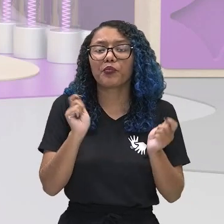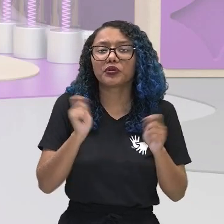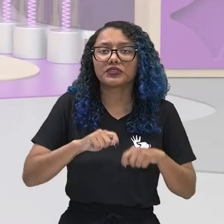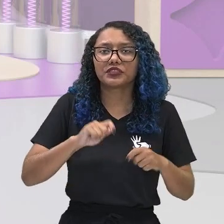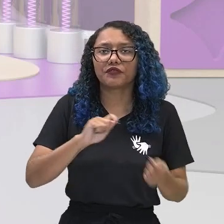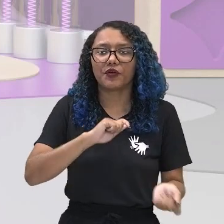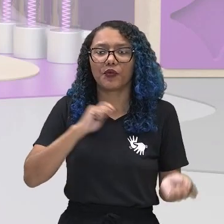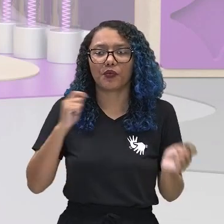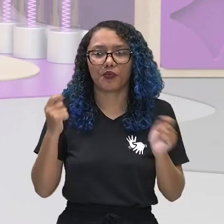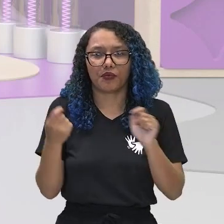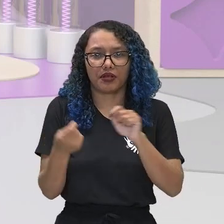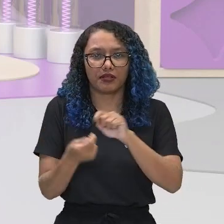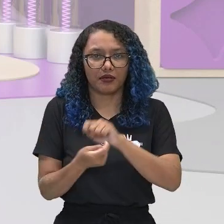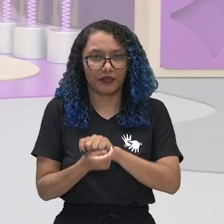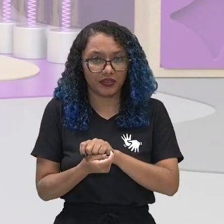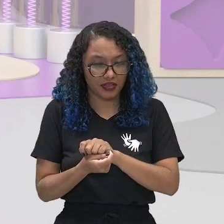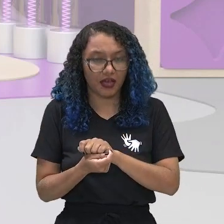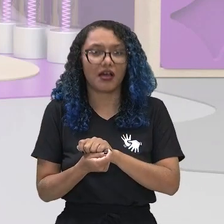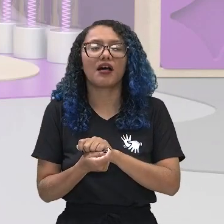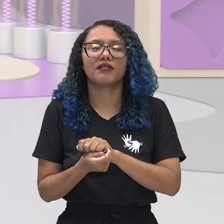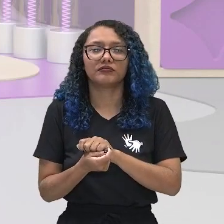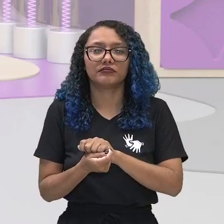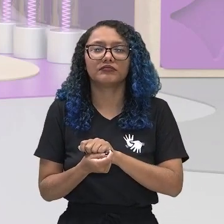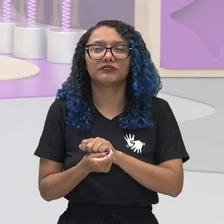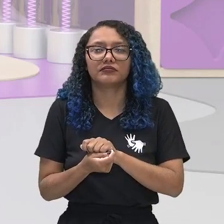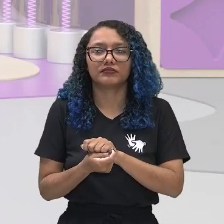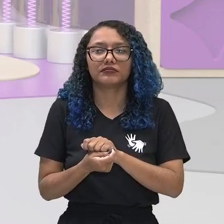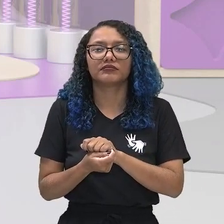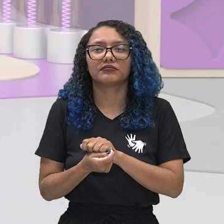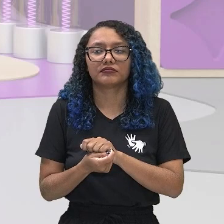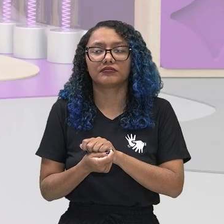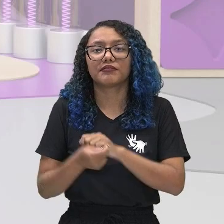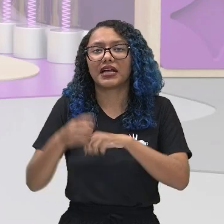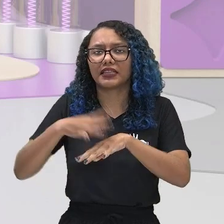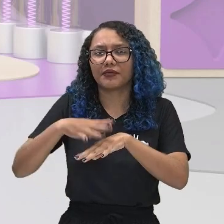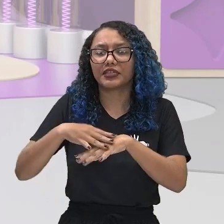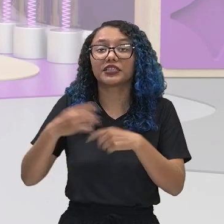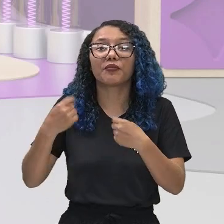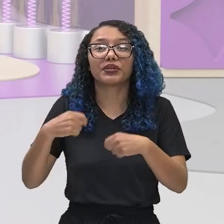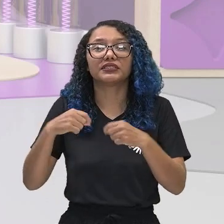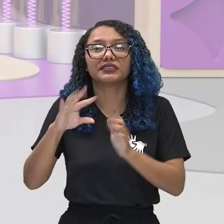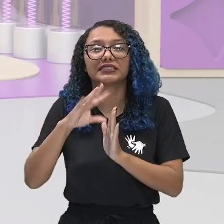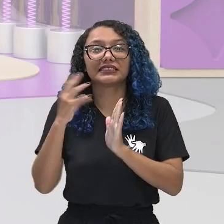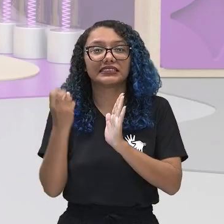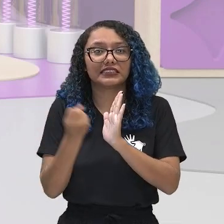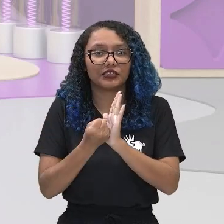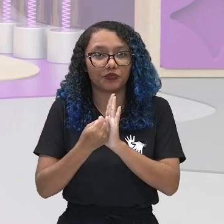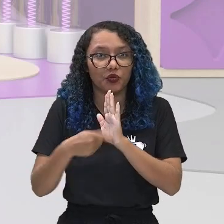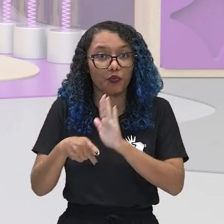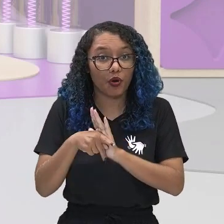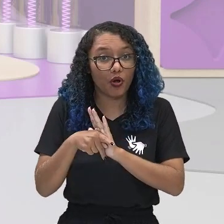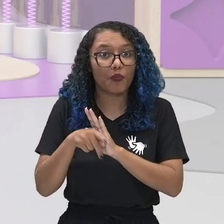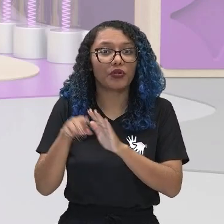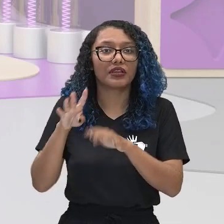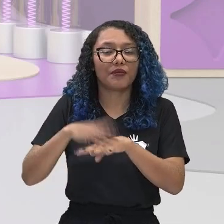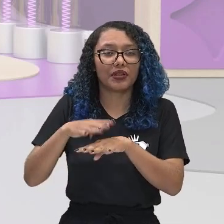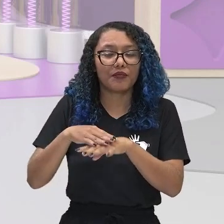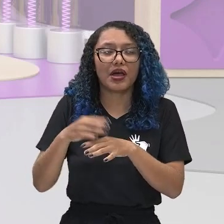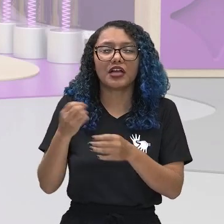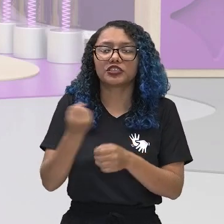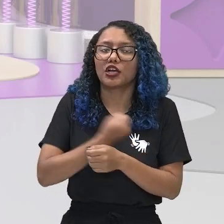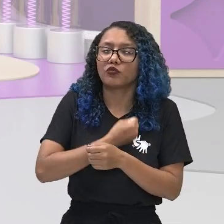transcodificarmos, nós temos que nos valer dos símbolos matemáticos que envolvem números, que envolvem